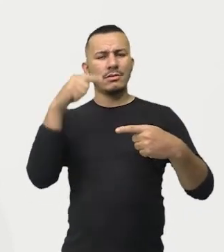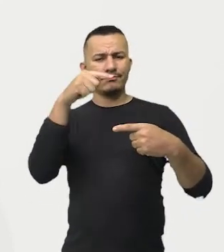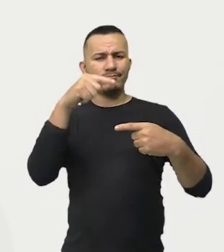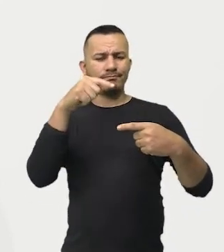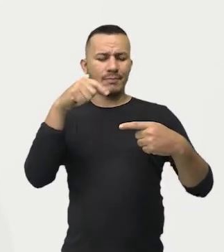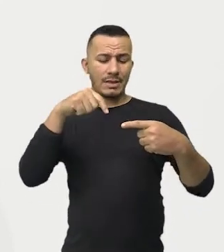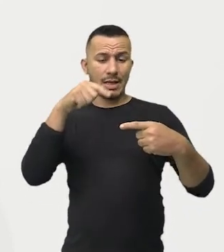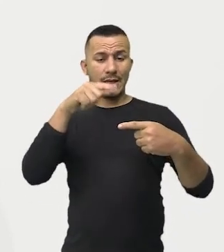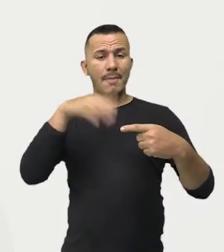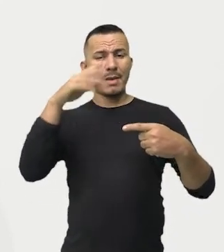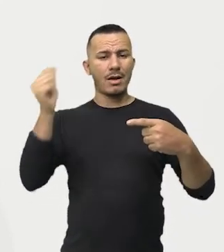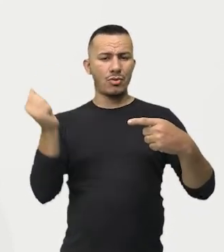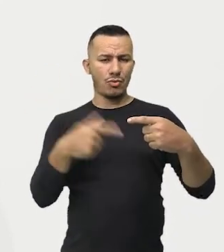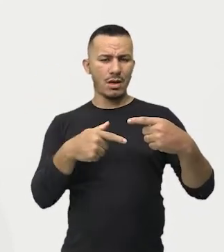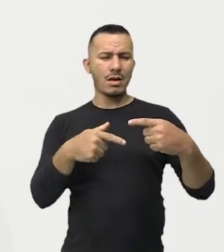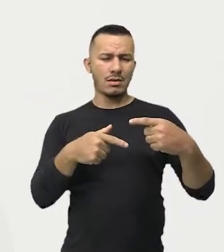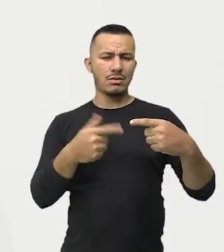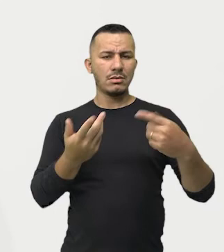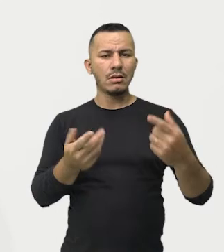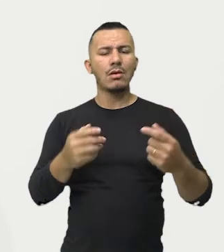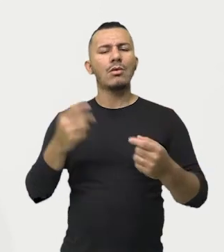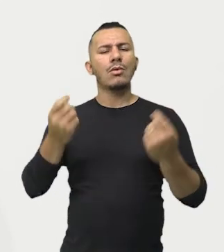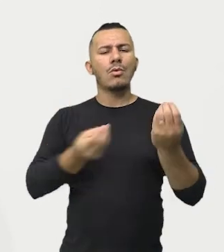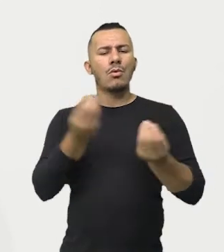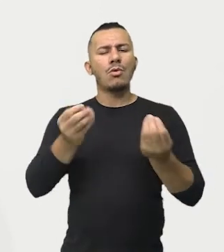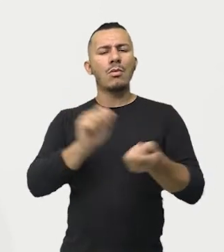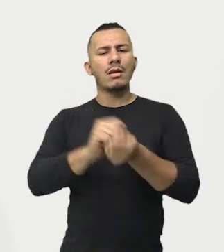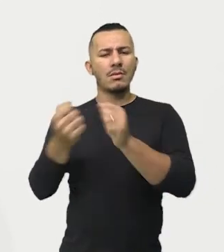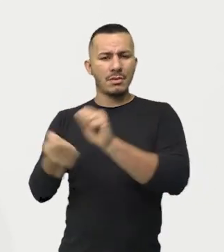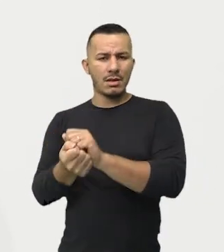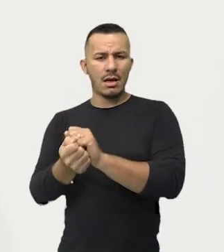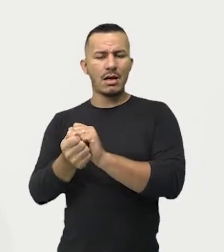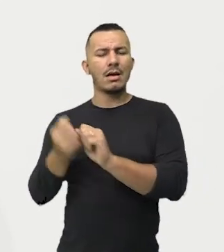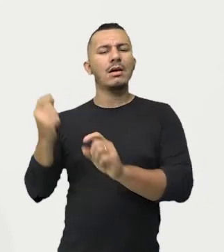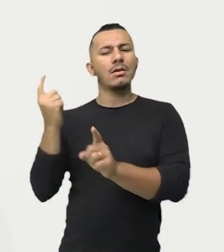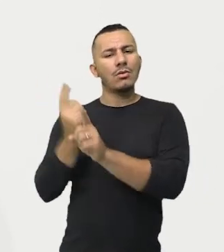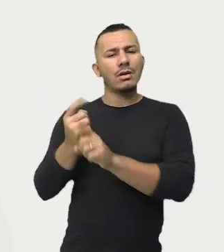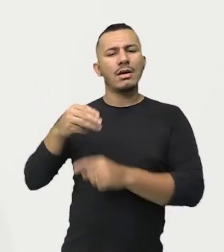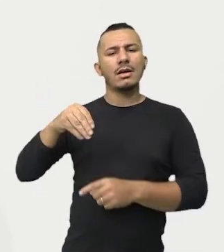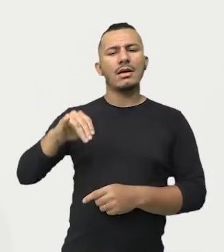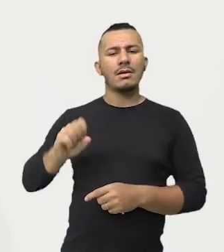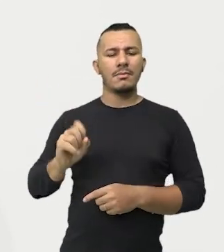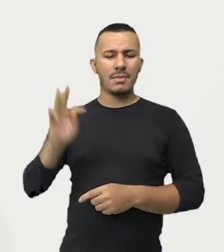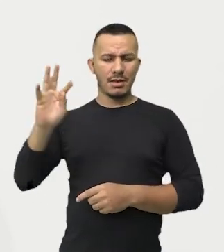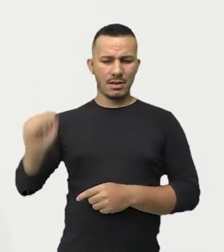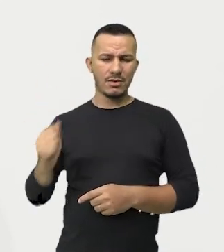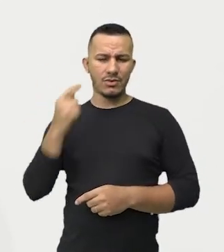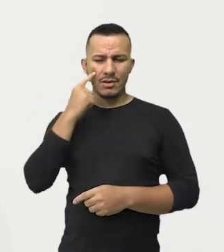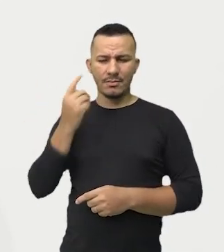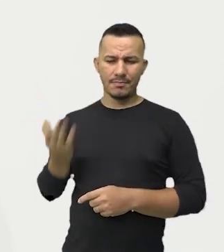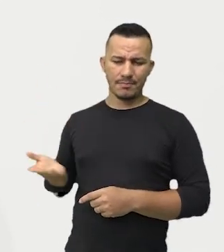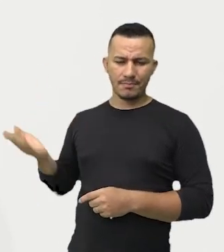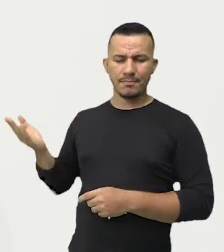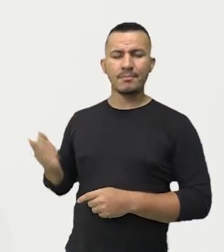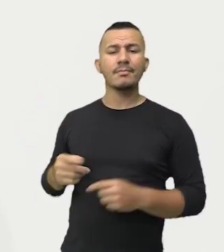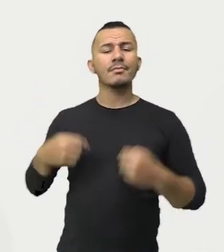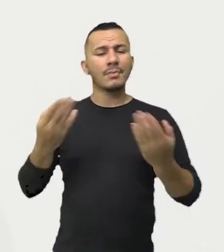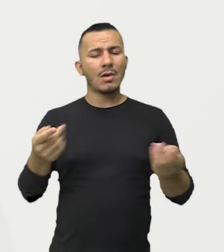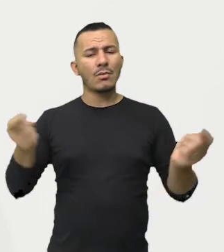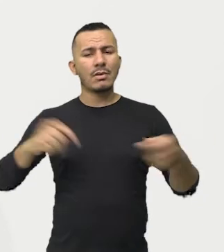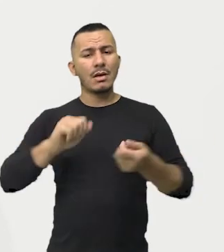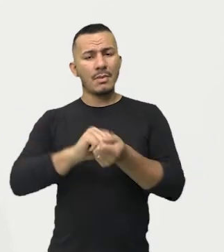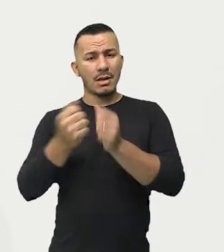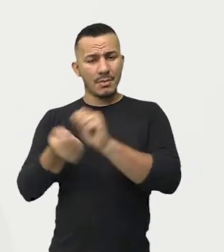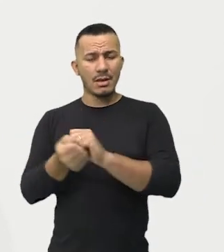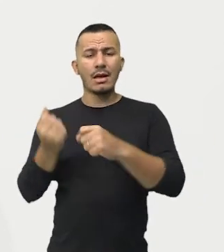denominador menor que numerador, e podemos escrevê-lo na forma mista, tá aqui ela, como já calculamos na cartela anterior. Sendo assim, ó, podemos verificar